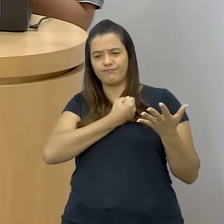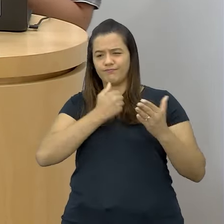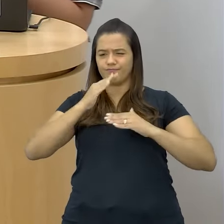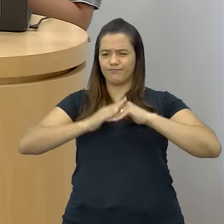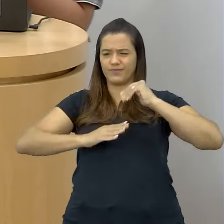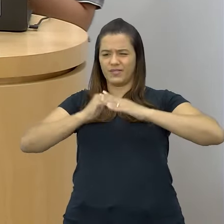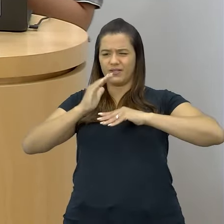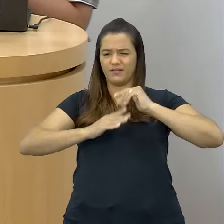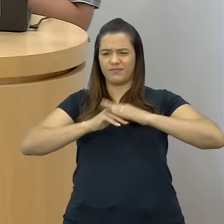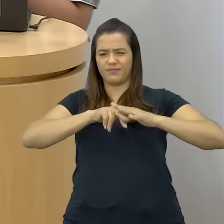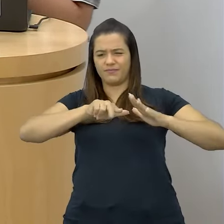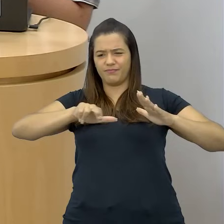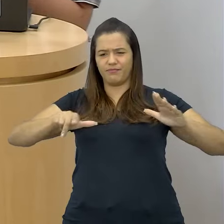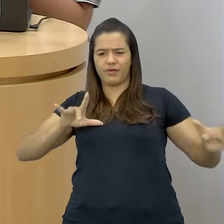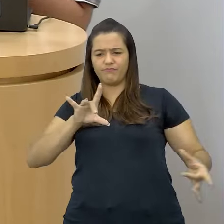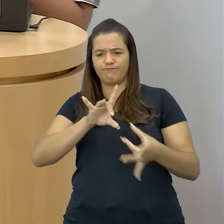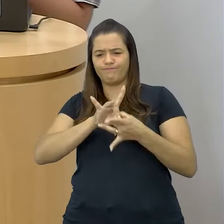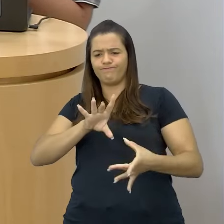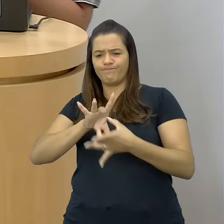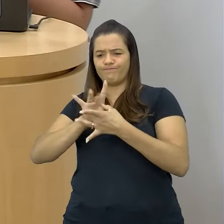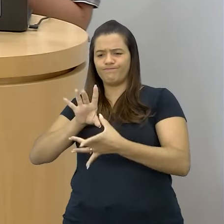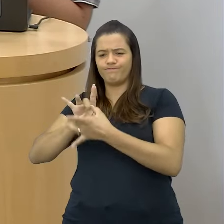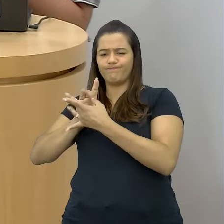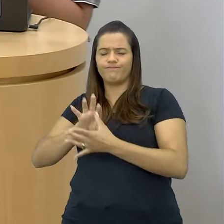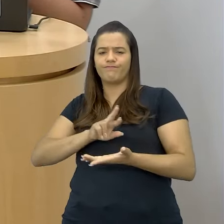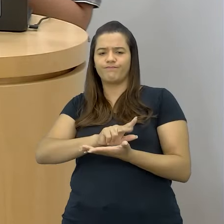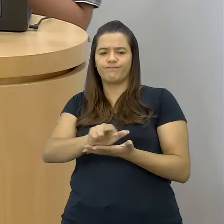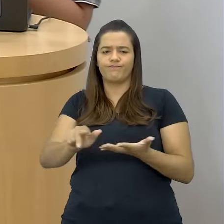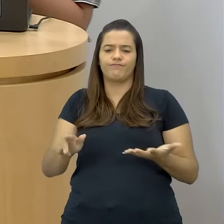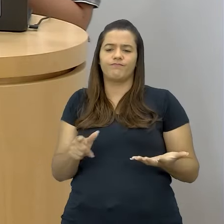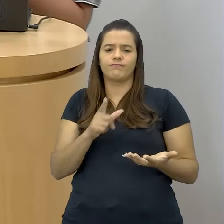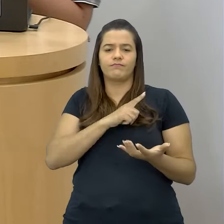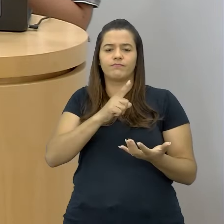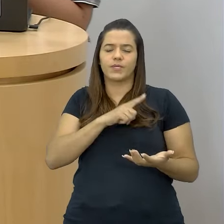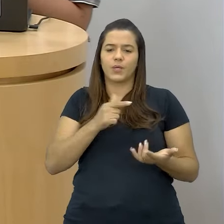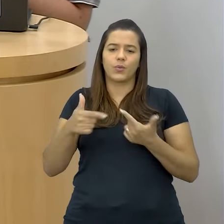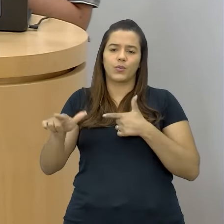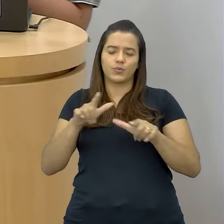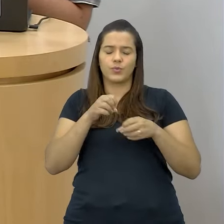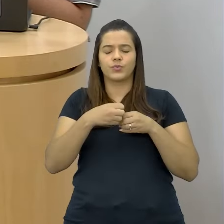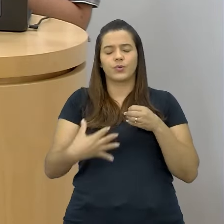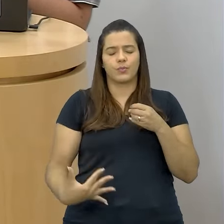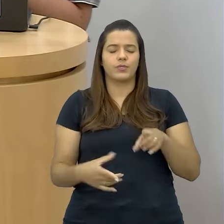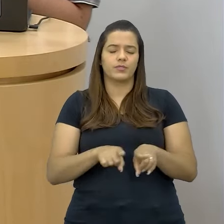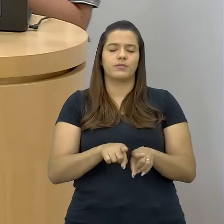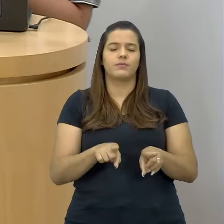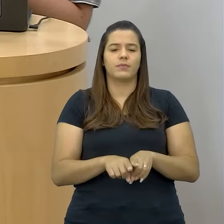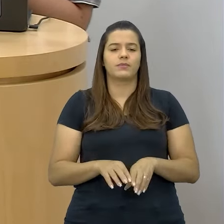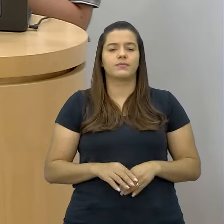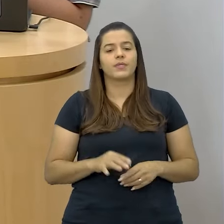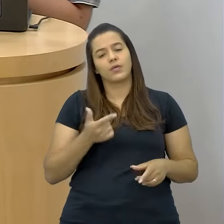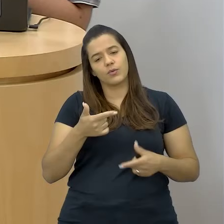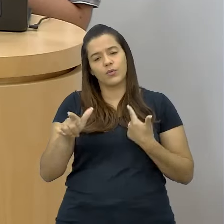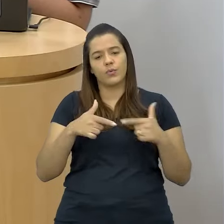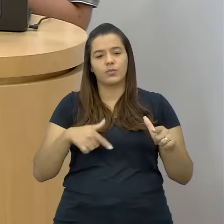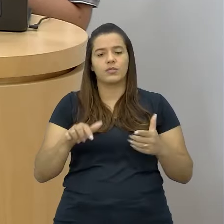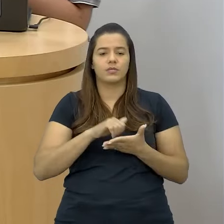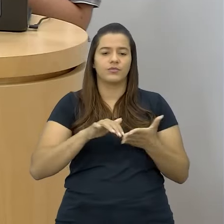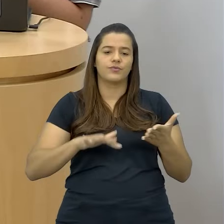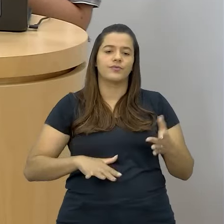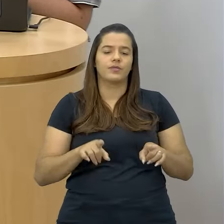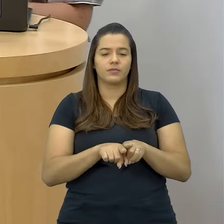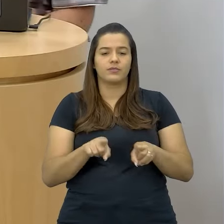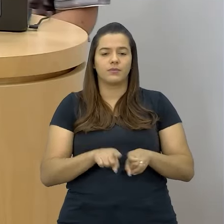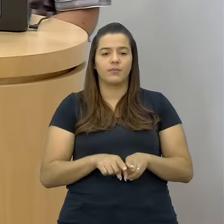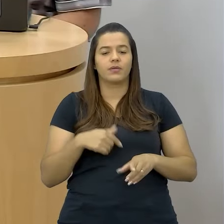fazer várias conexões diferentes com os outros componentes também. Então, e com as outras atividades, né?